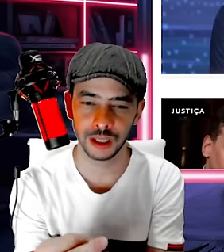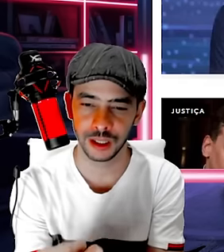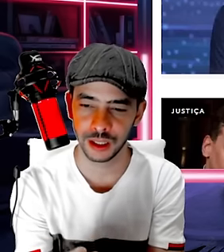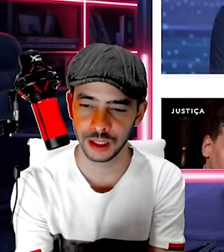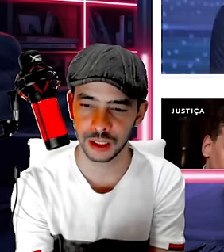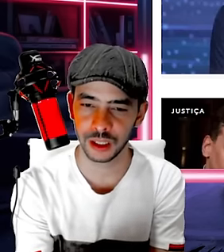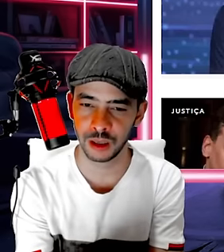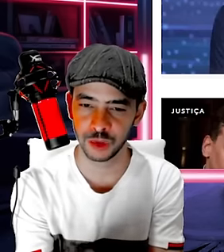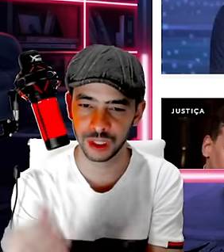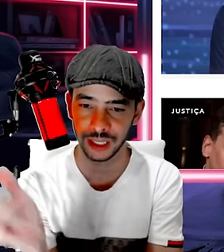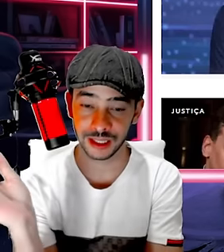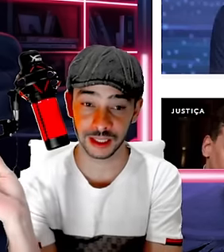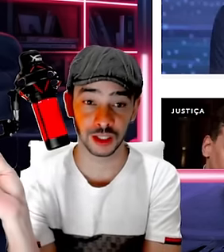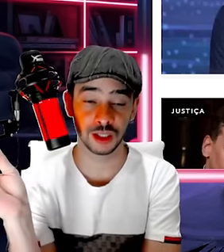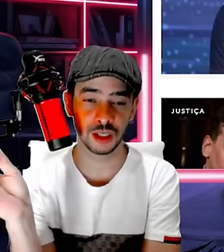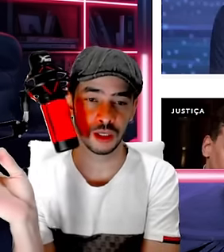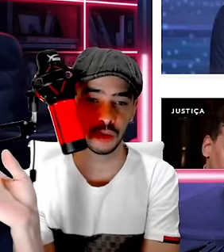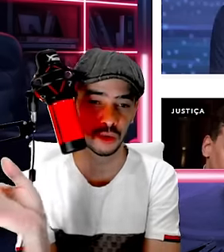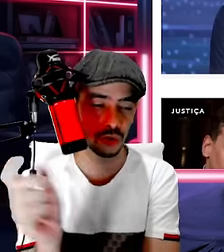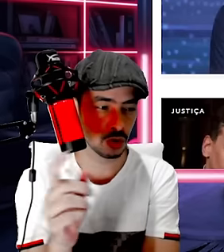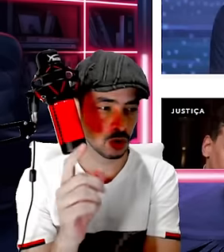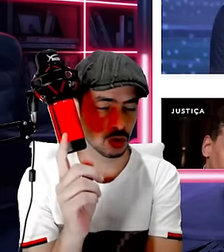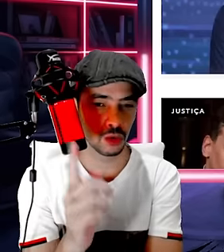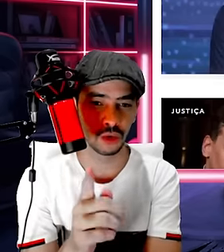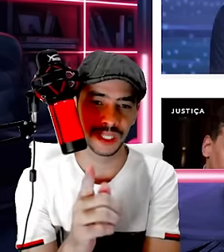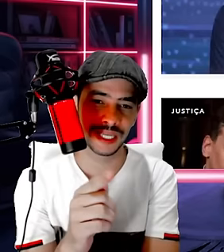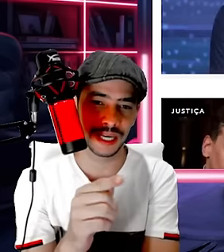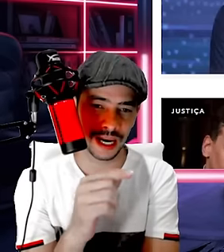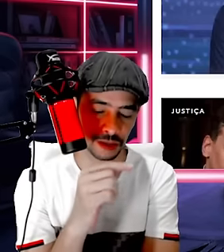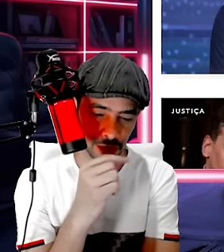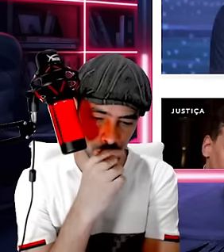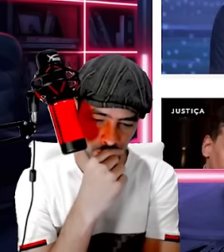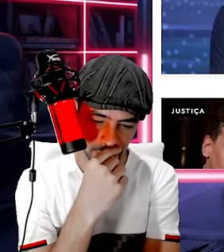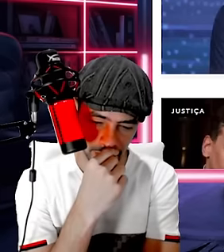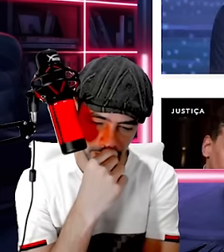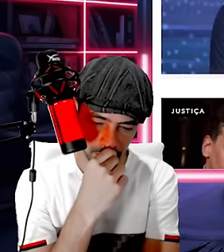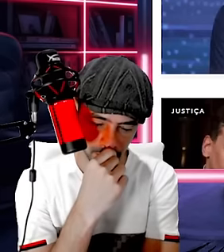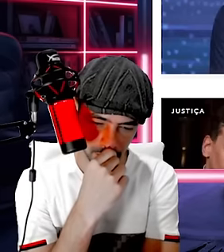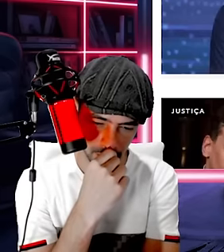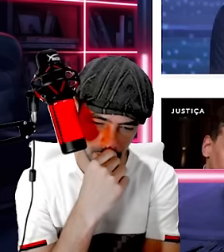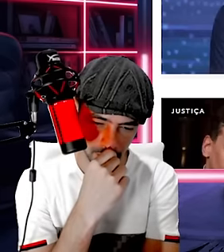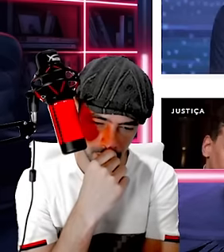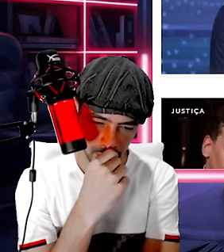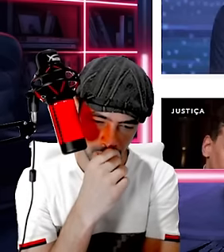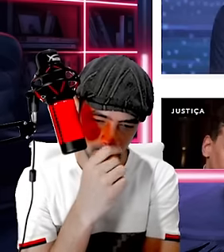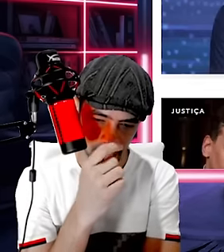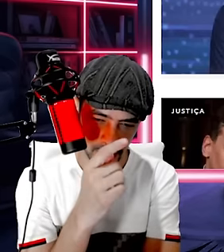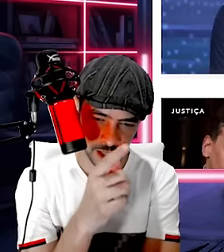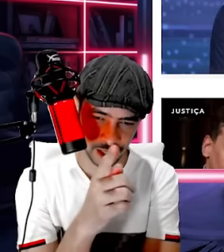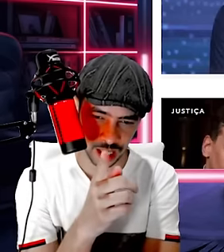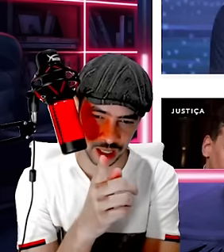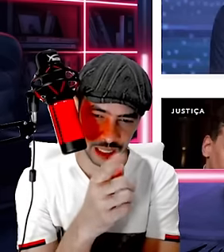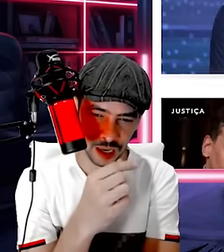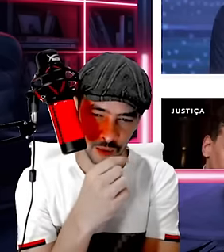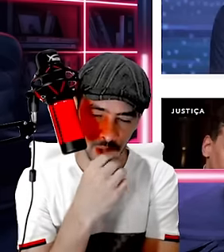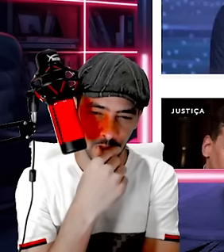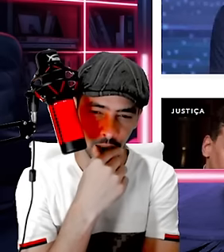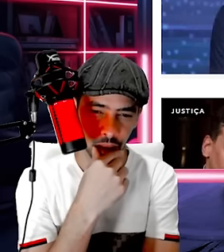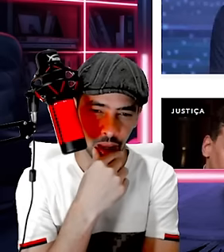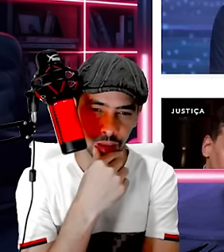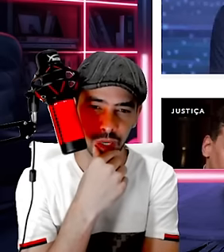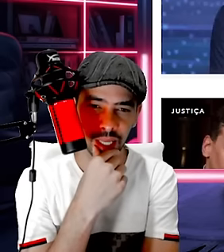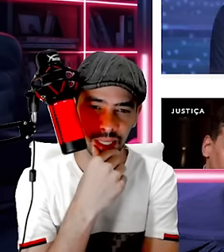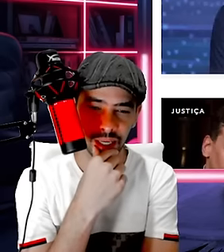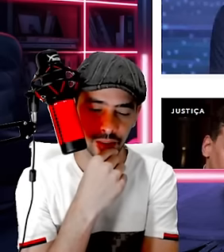e estamos assistindo O Senado De Joelhos essa tal